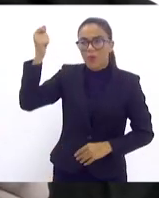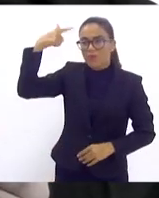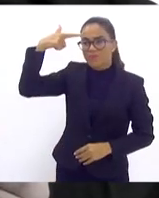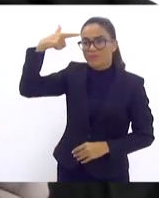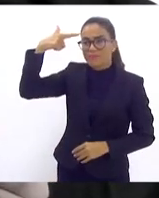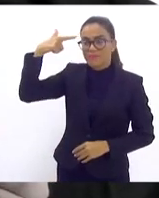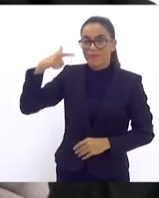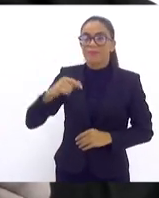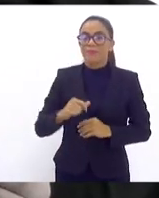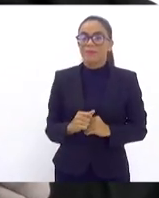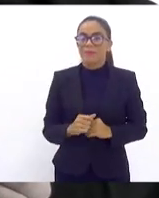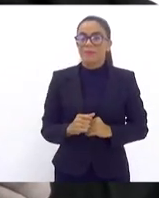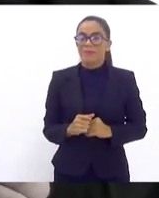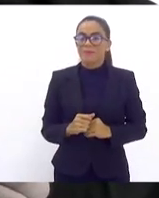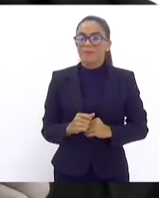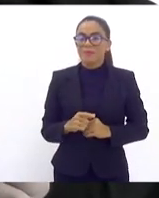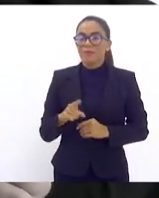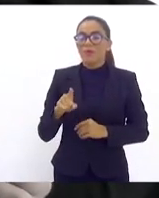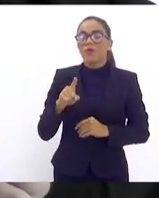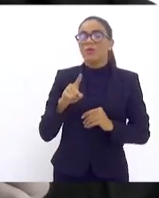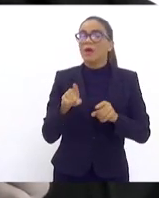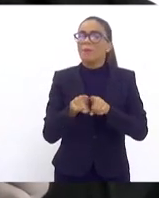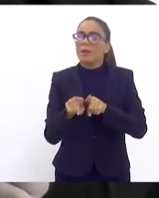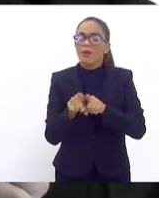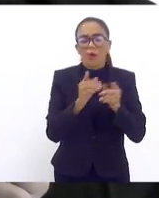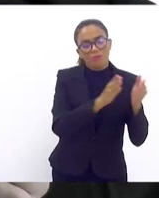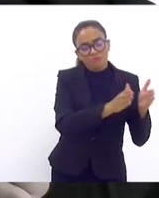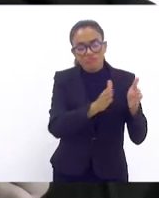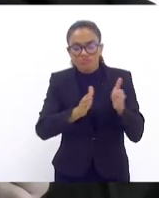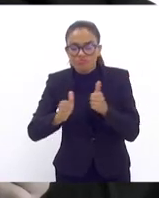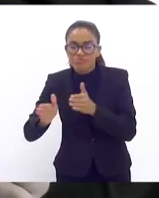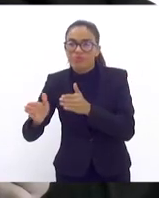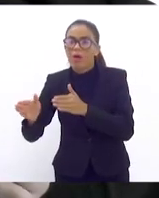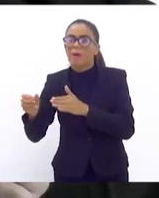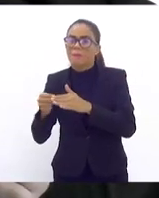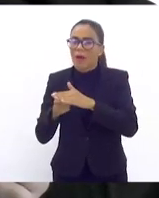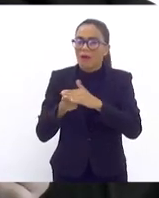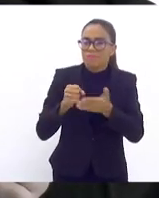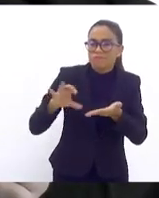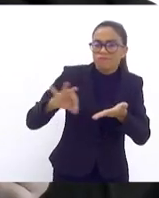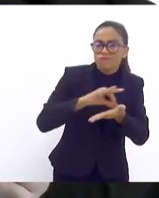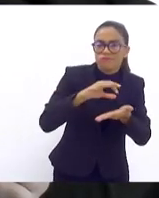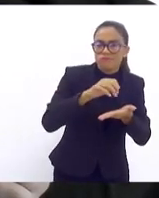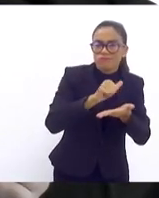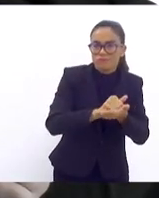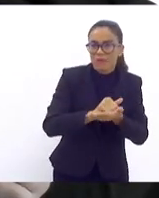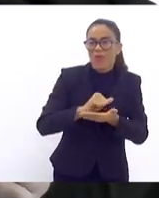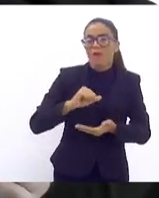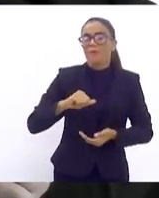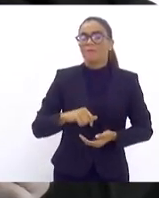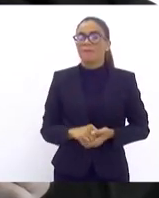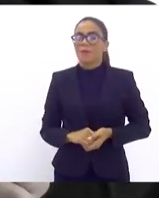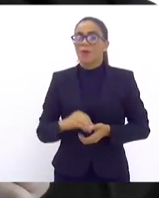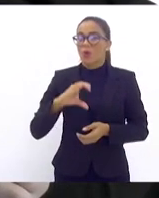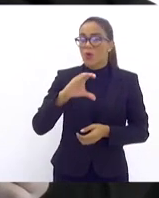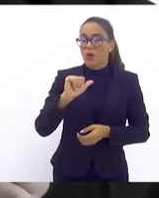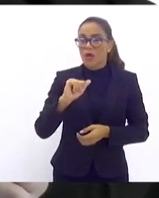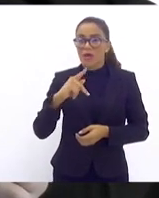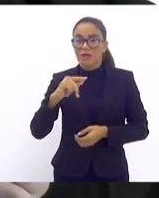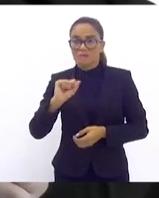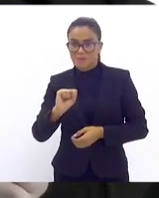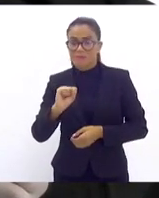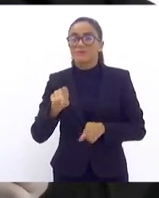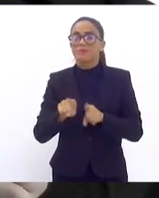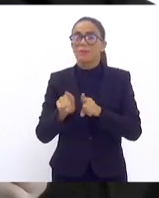e superdotação, os critérios e procedimentos para inclusão no cadastro referido no caput deste artigo, as entidades responsáveis